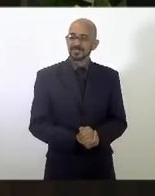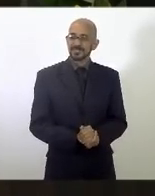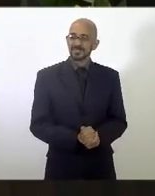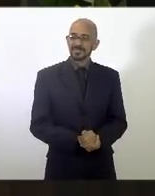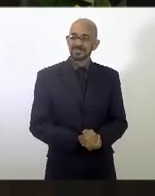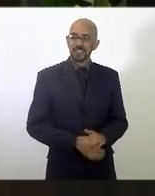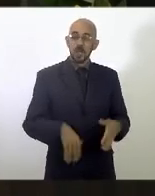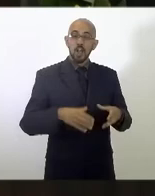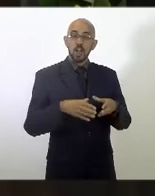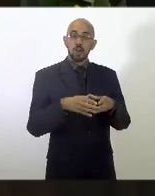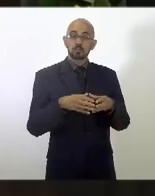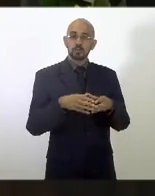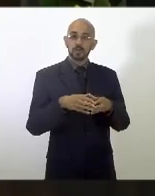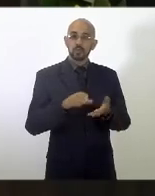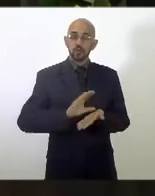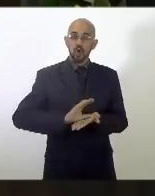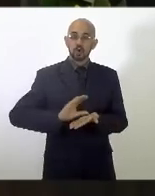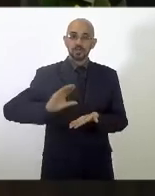de orçamento,